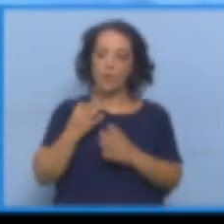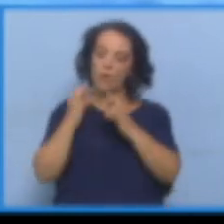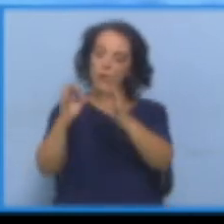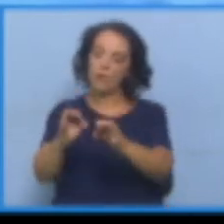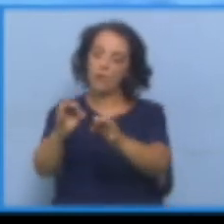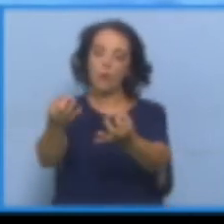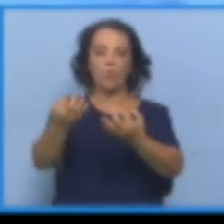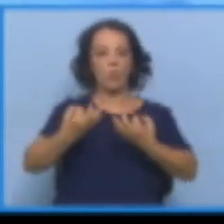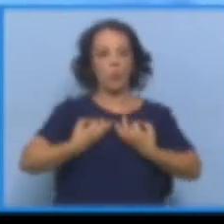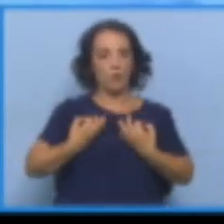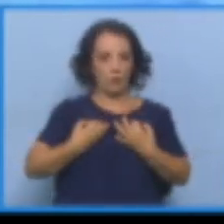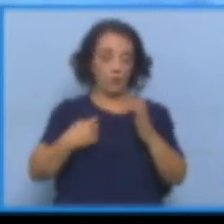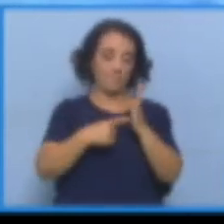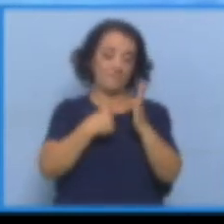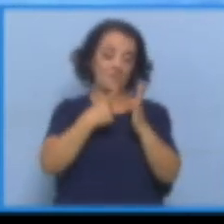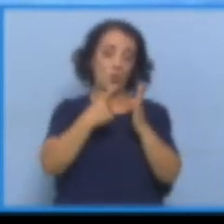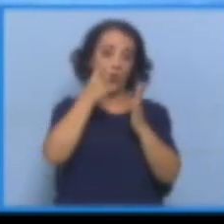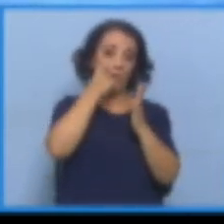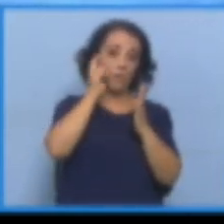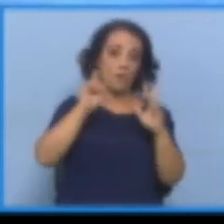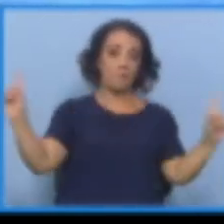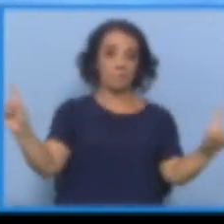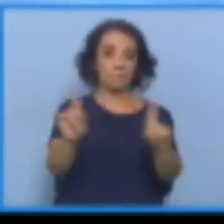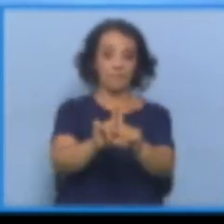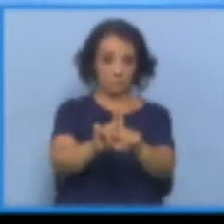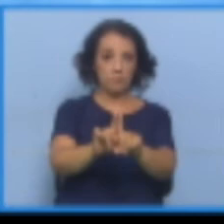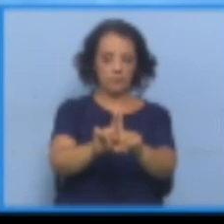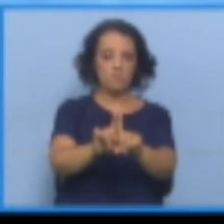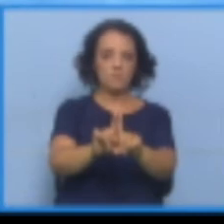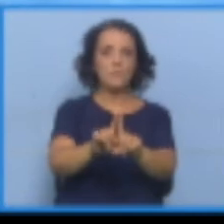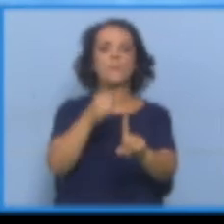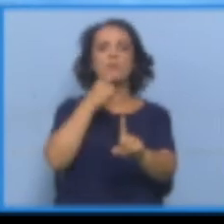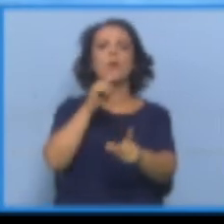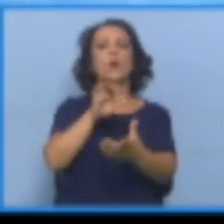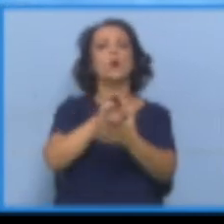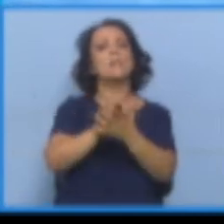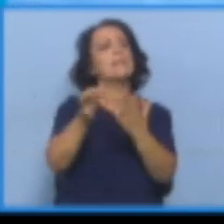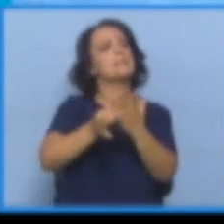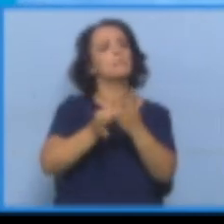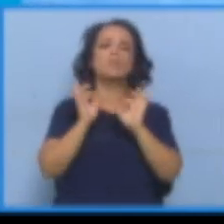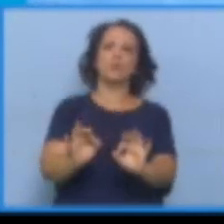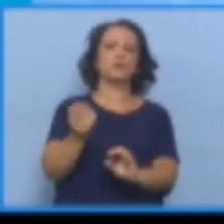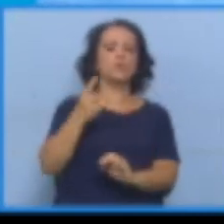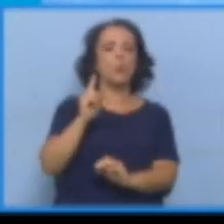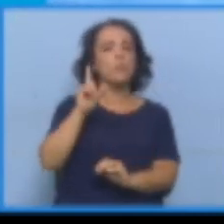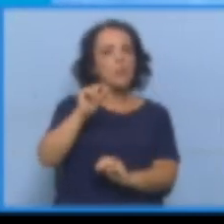nos é pedido aqui na junção do homem e da mulher, não se fala apenas de um casamento puro e duro, fala-se também a nossa